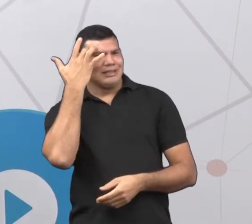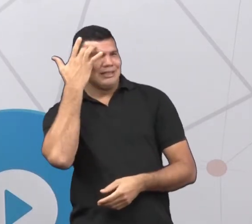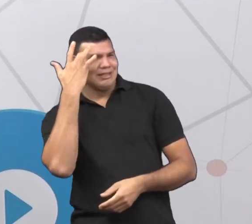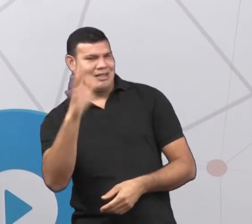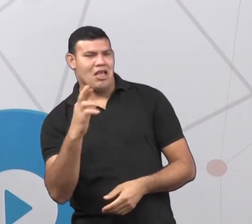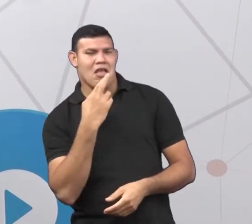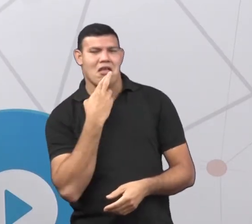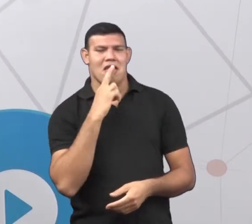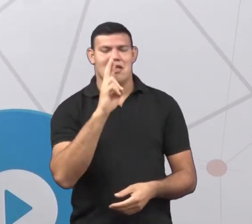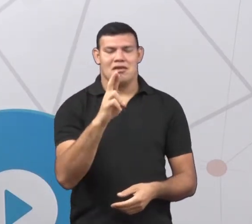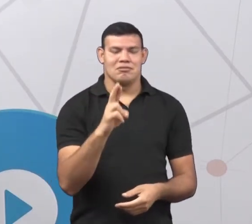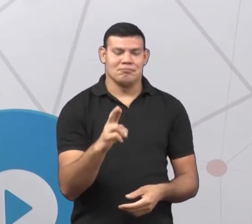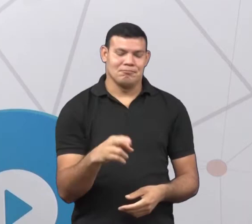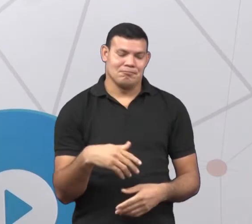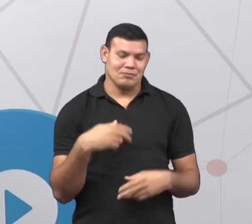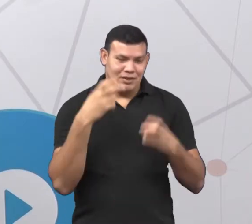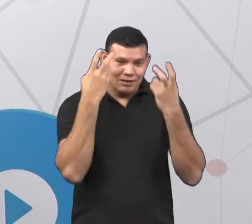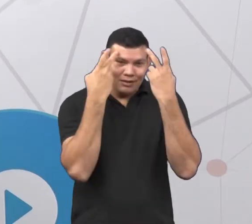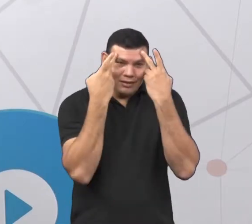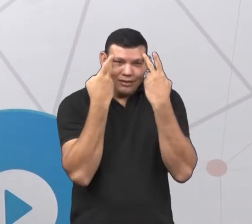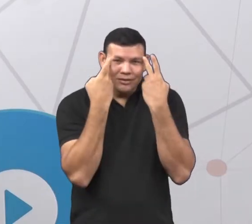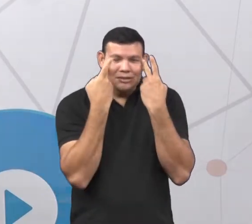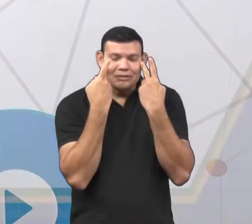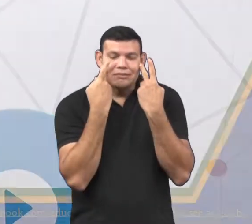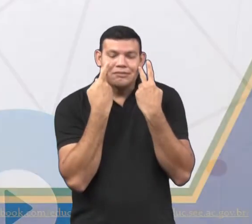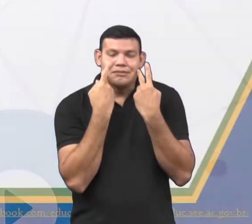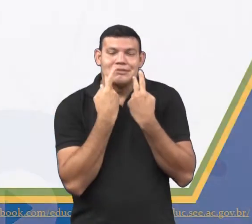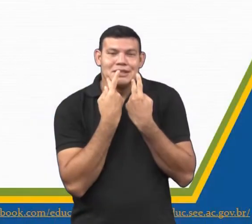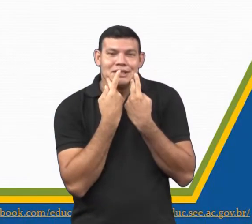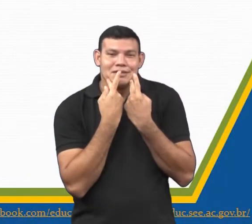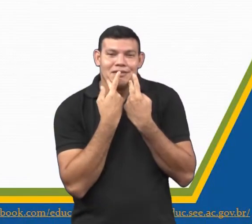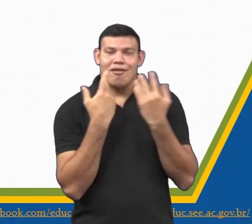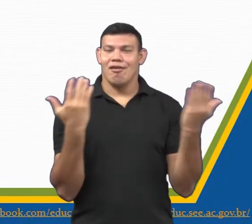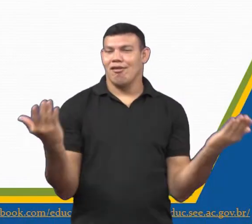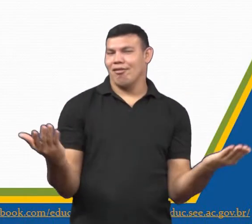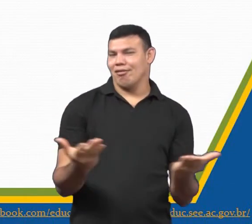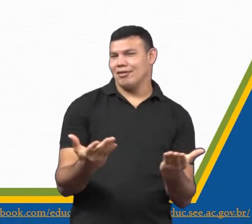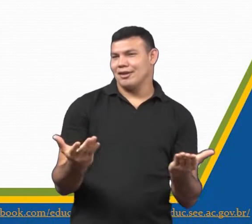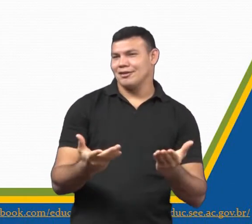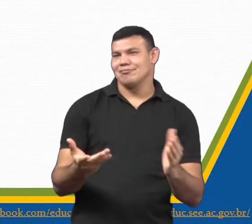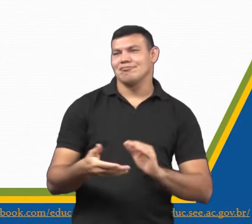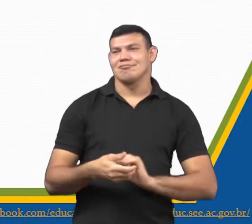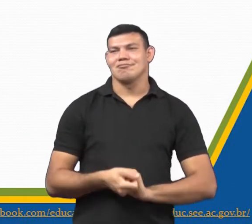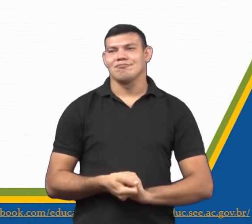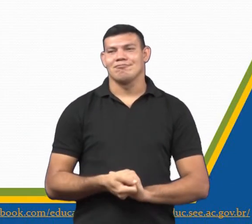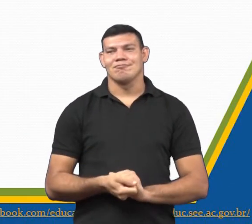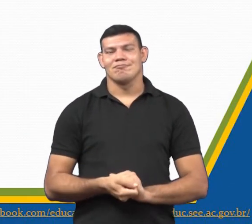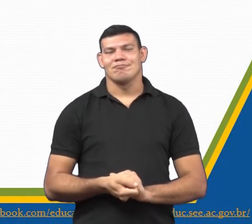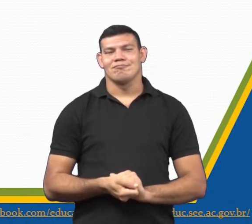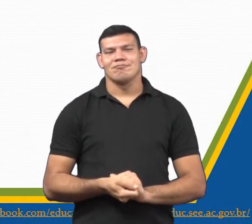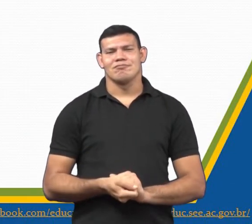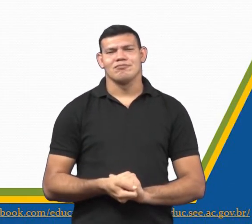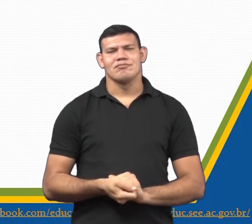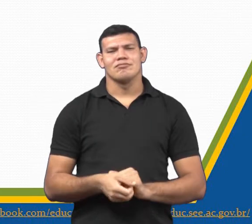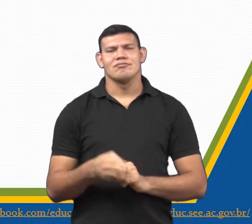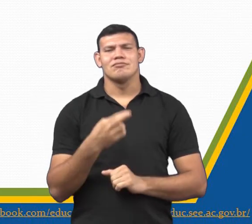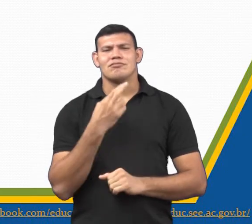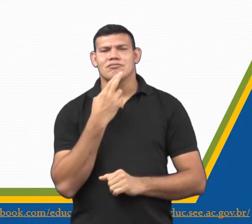ou quando você é tímido e não quer falar, por exemplo. Vamos ver lá? Olha lá.